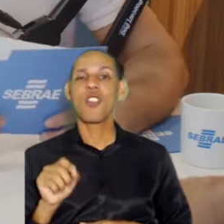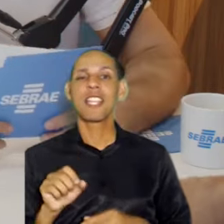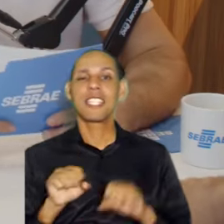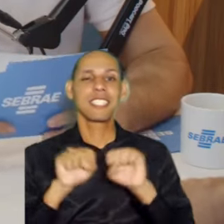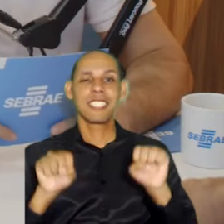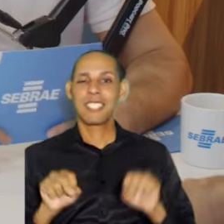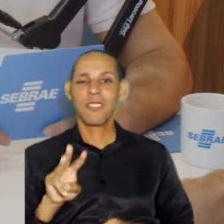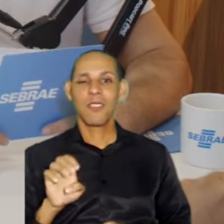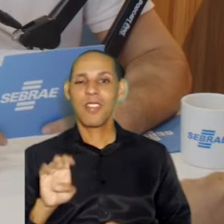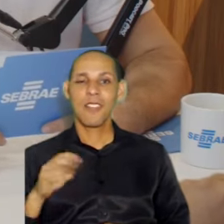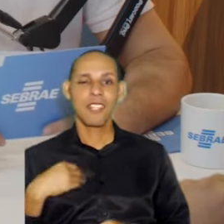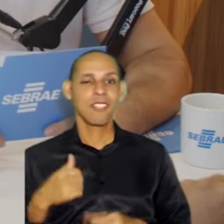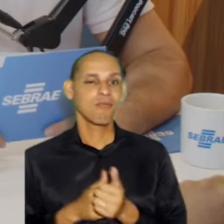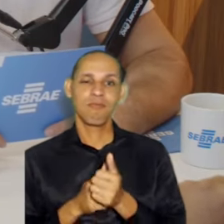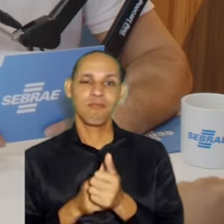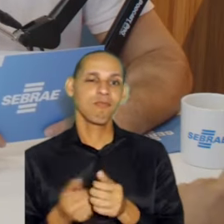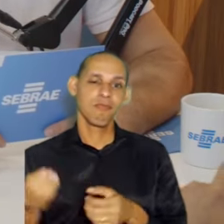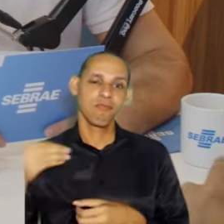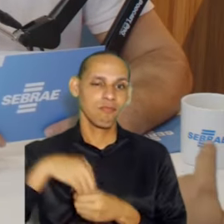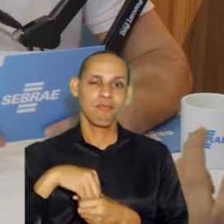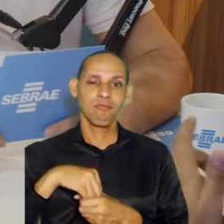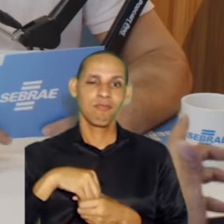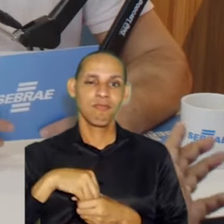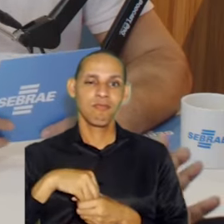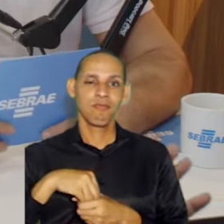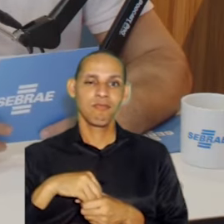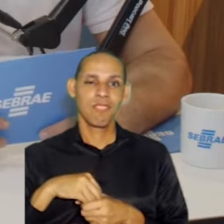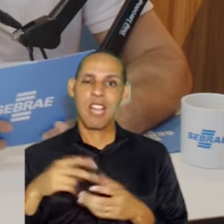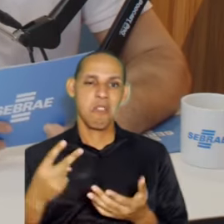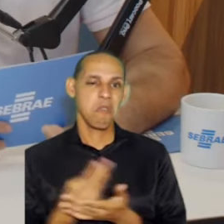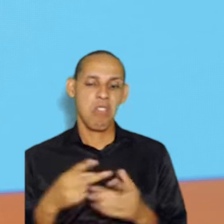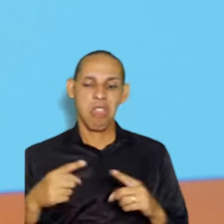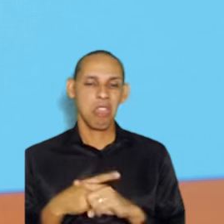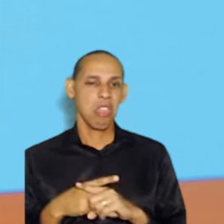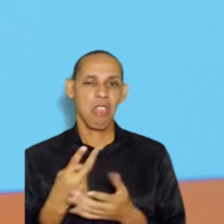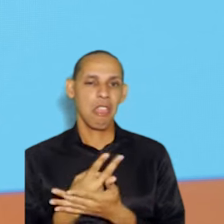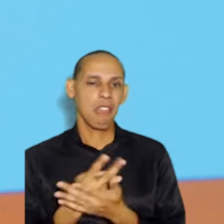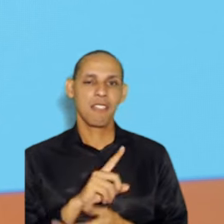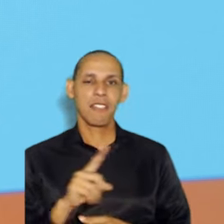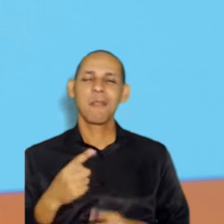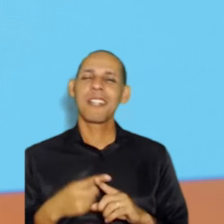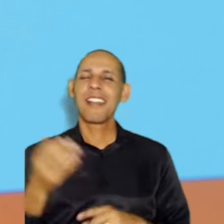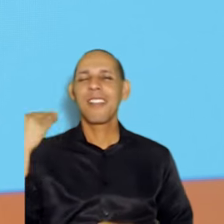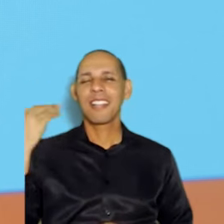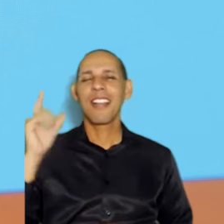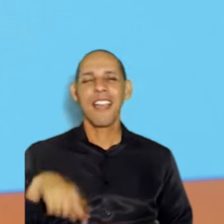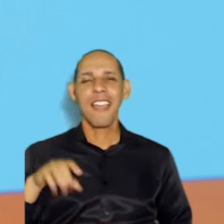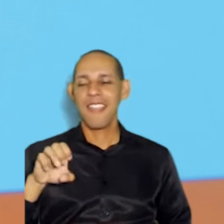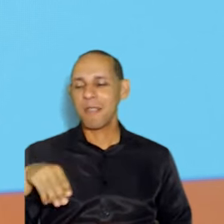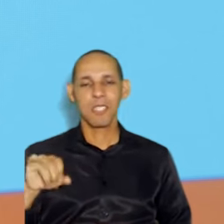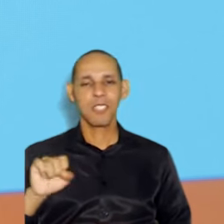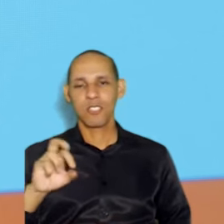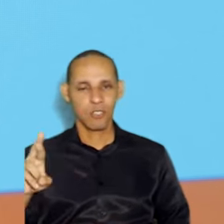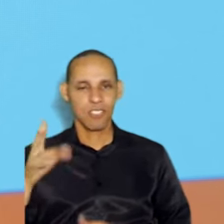por isso que dava aquele erro né Agora não dá mais esse problema exatamente a parte de configuração de horário mesmo da máquina se a pessoa tivesse com um